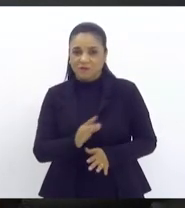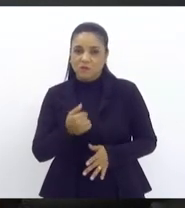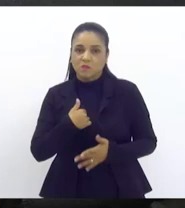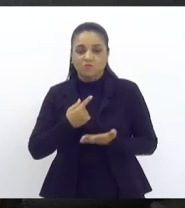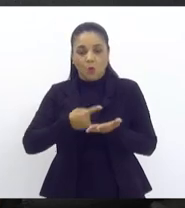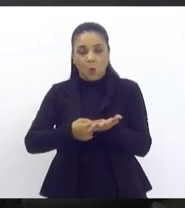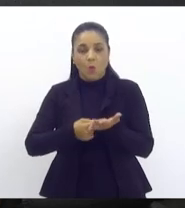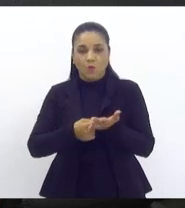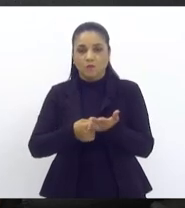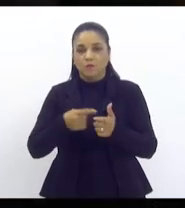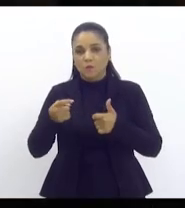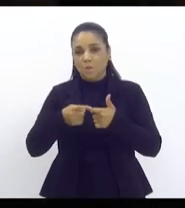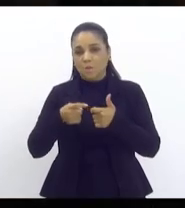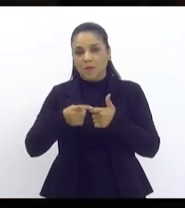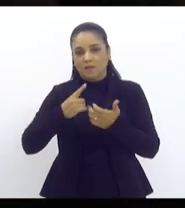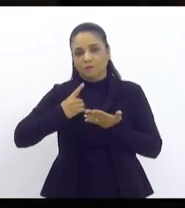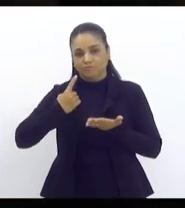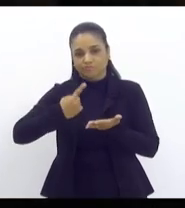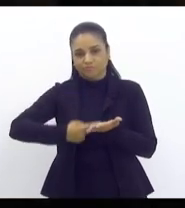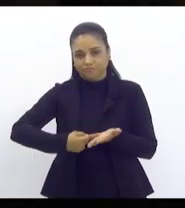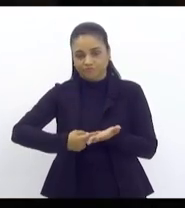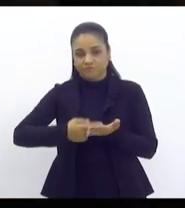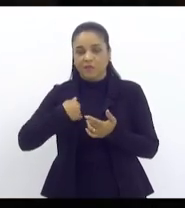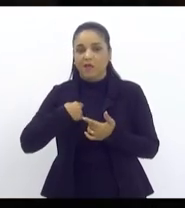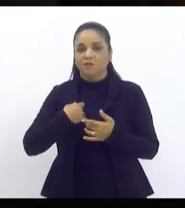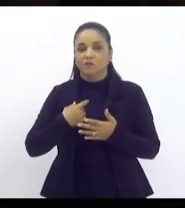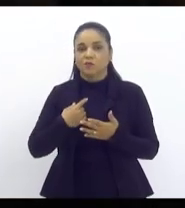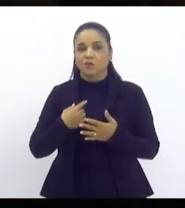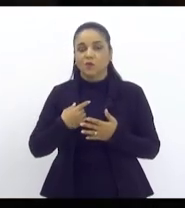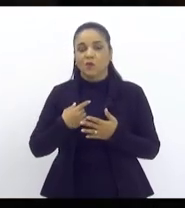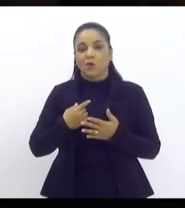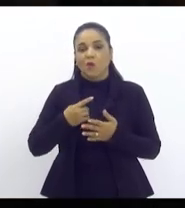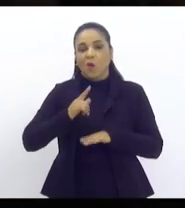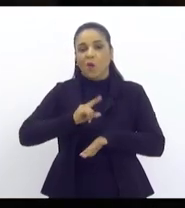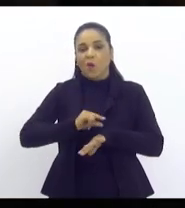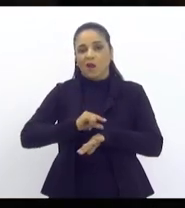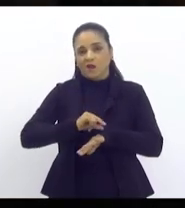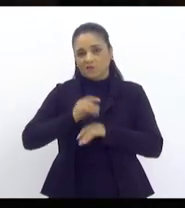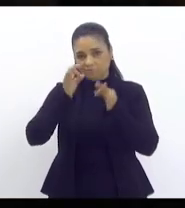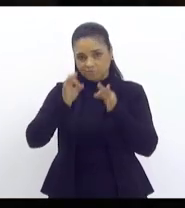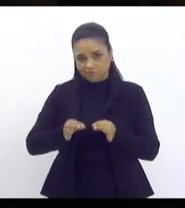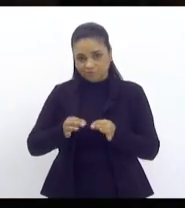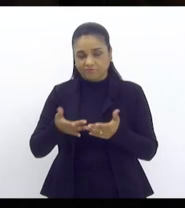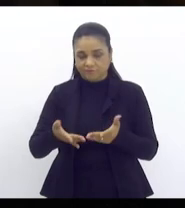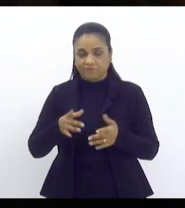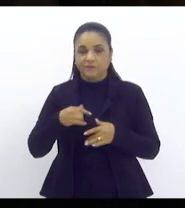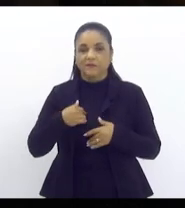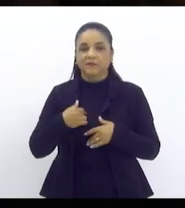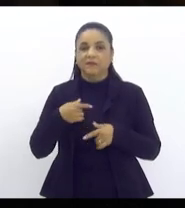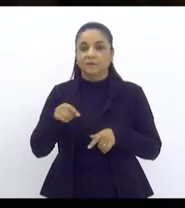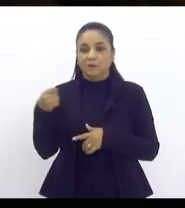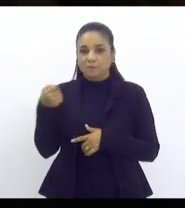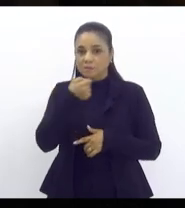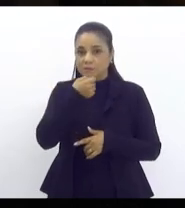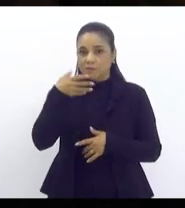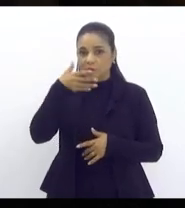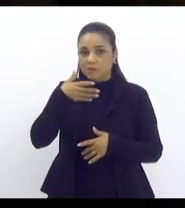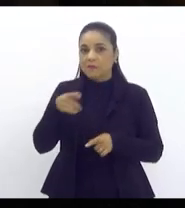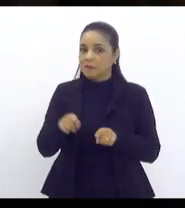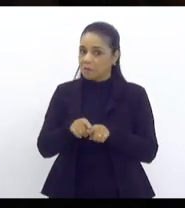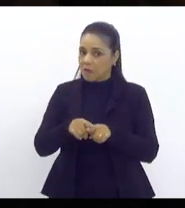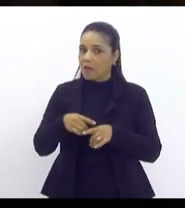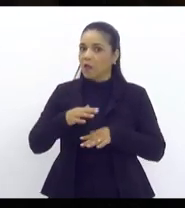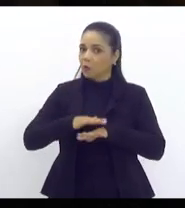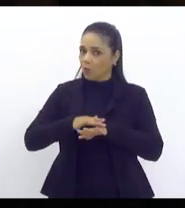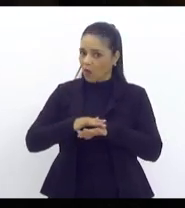ir ao médico, então tinha que cumprir o horário. Porque também, de tanto estar aqui, a gente adoece, né,